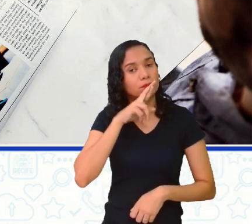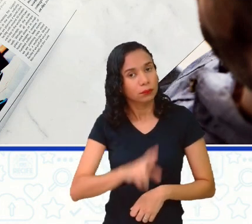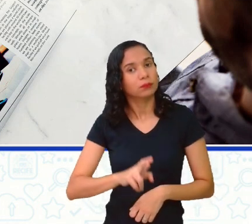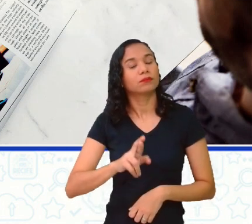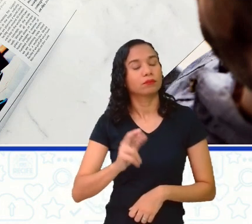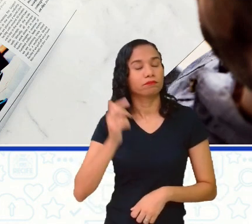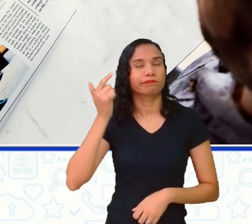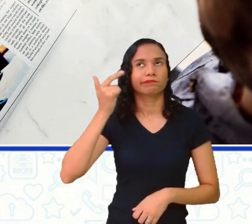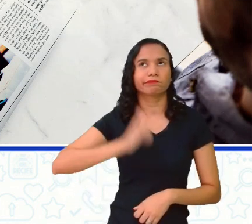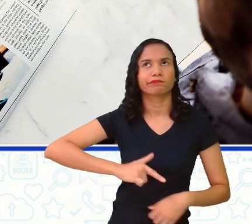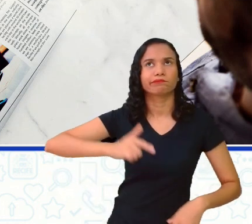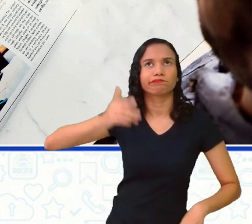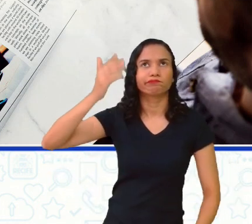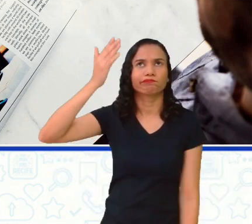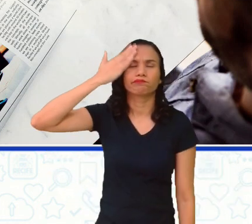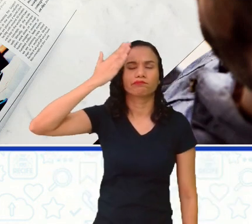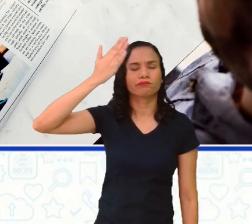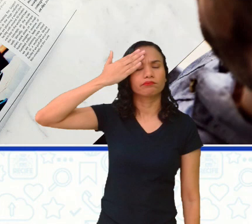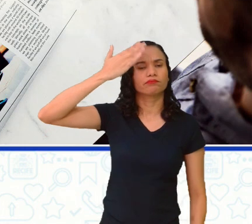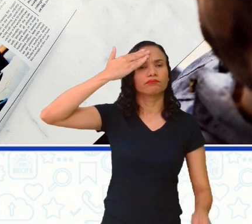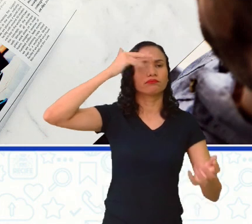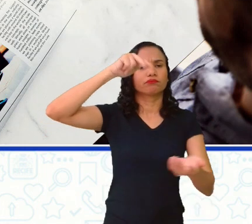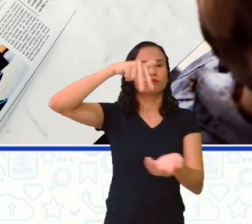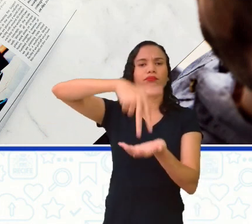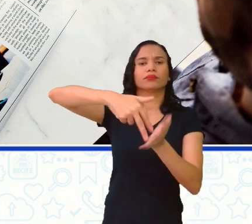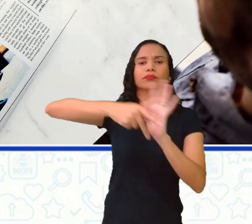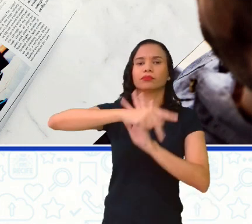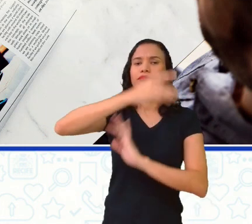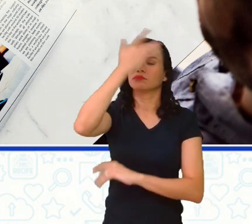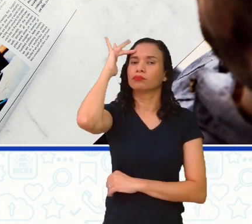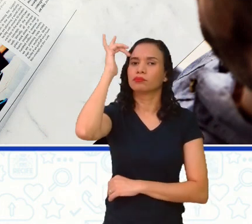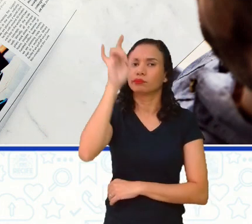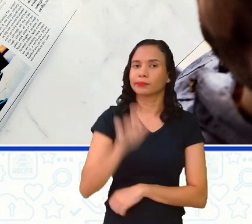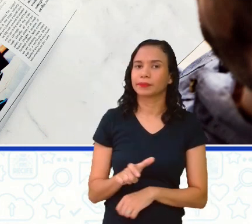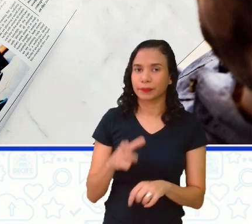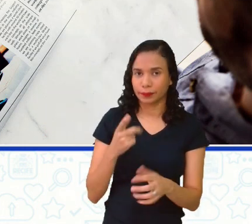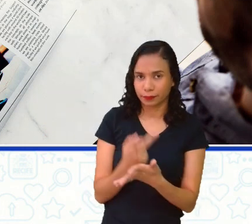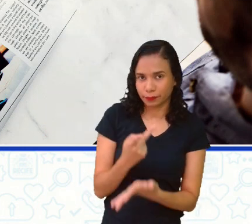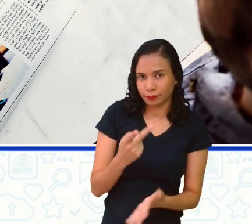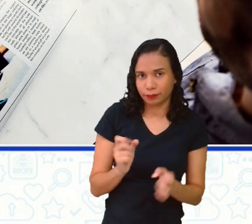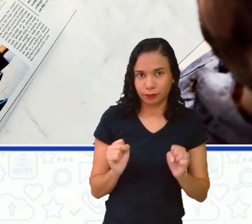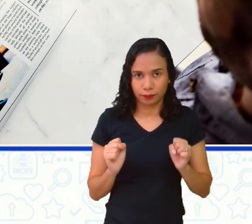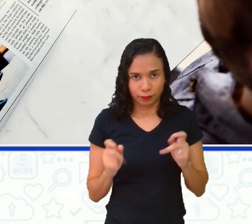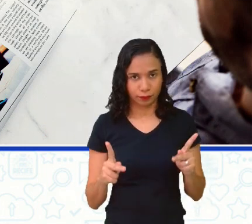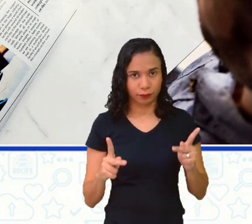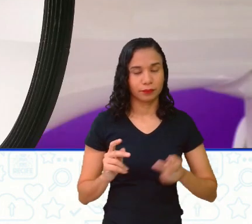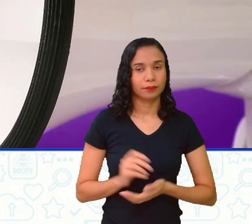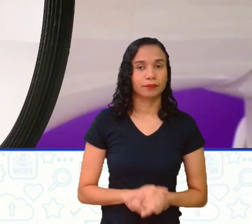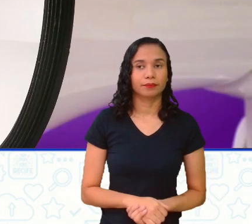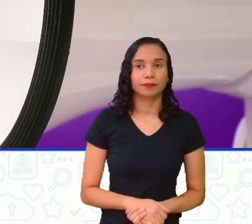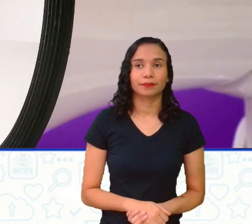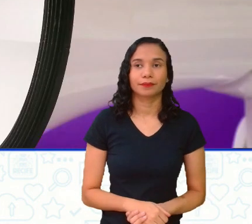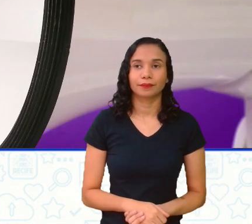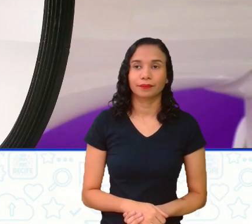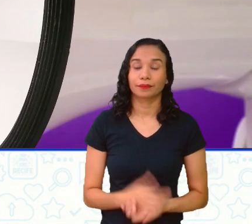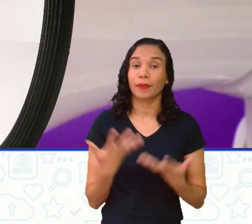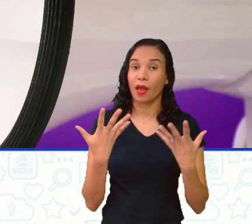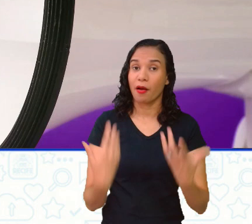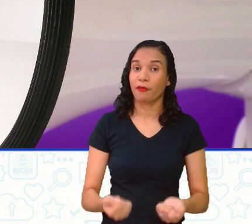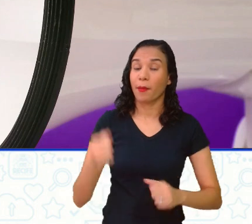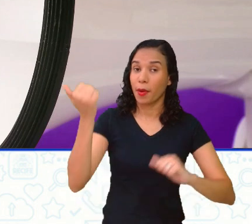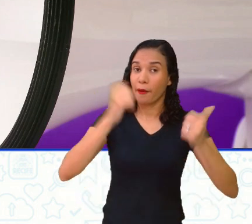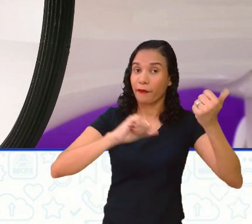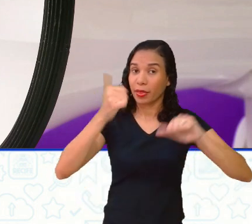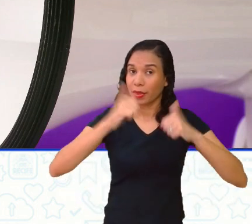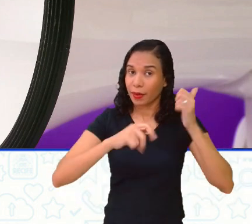para que eu consiga situar o meu leitor dentro daquele fato específico, certo? Vamos analisar